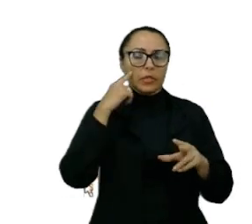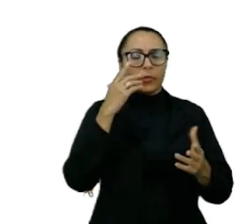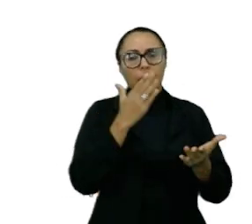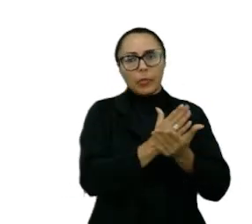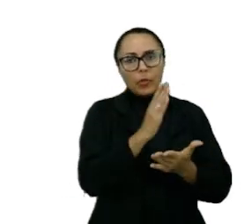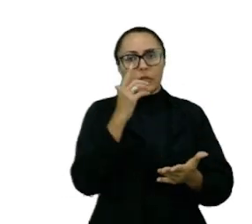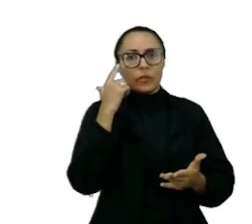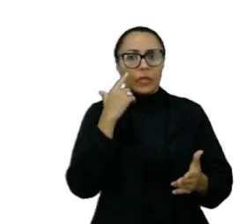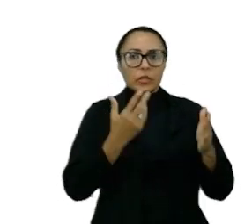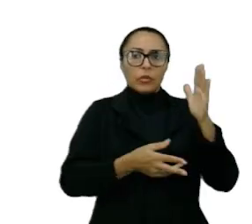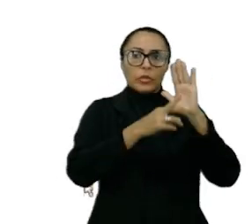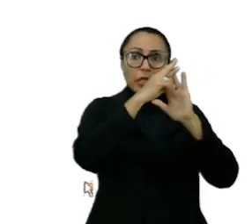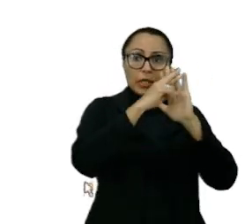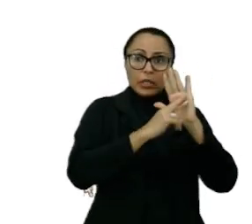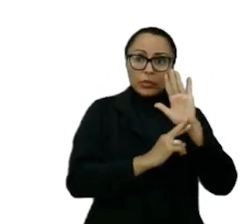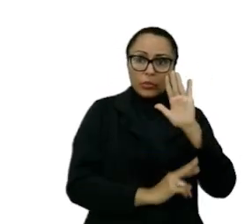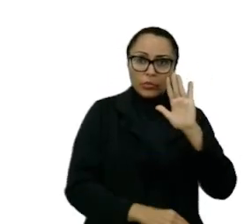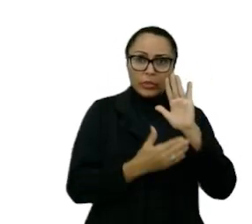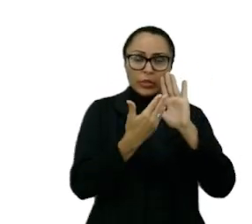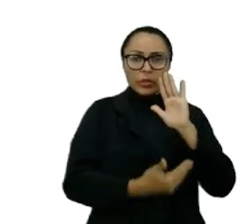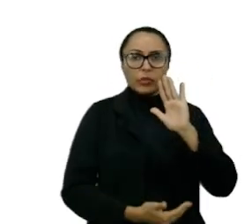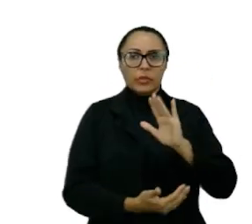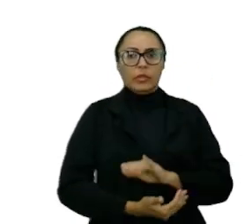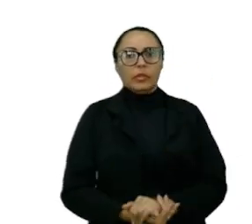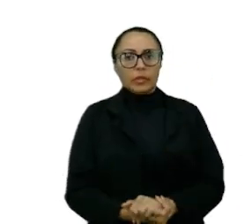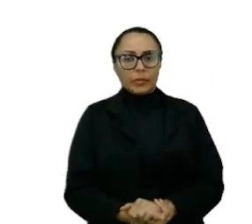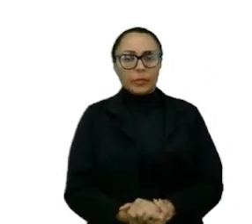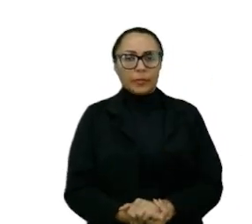de relatórios de auditoria.